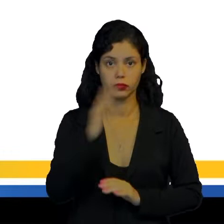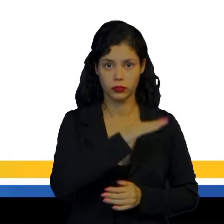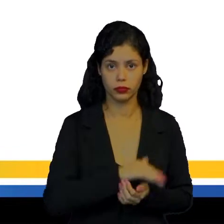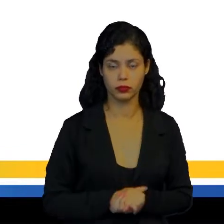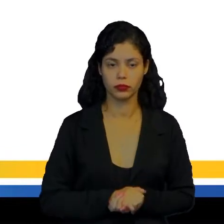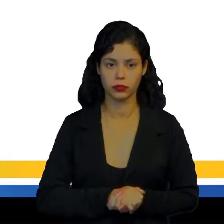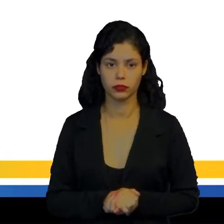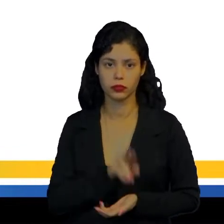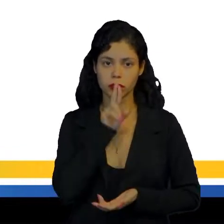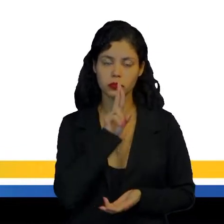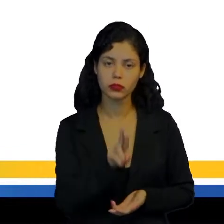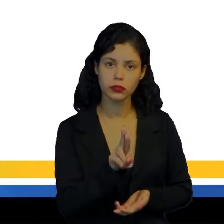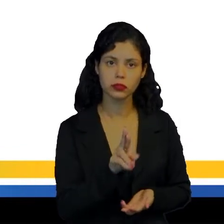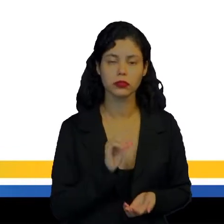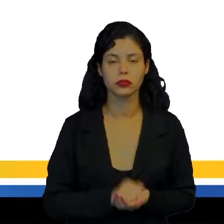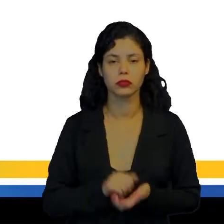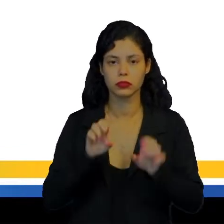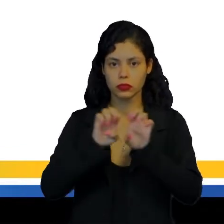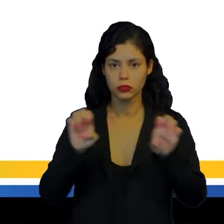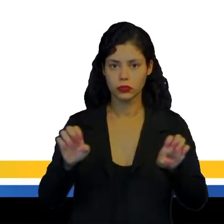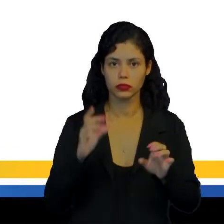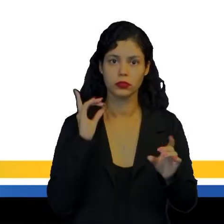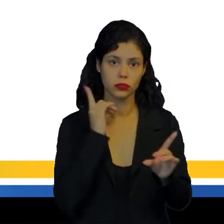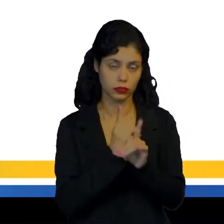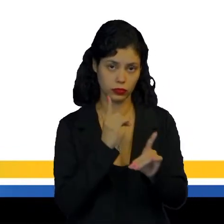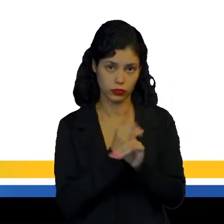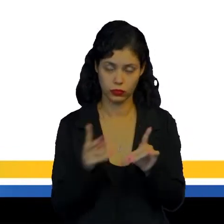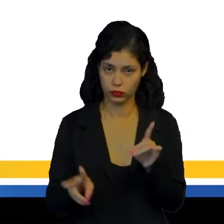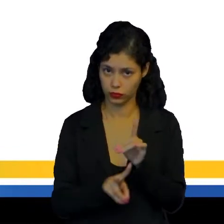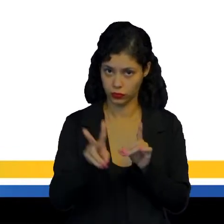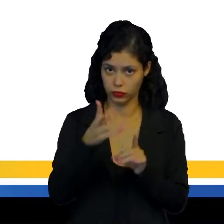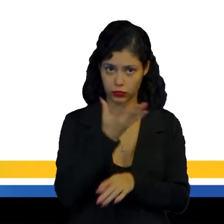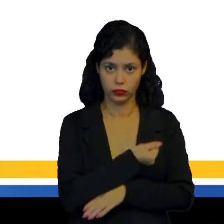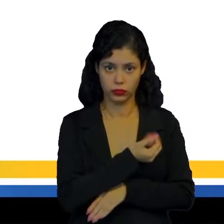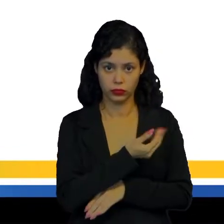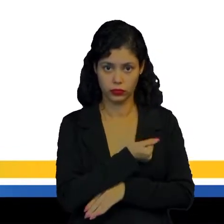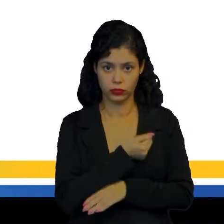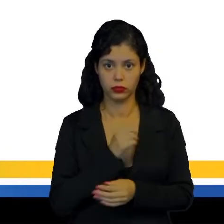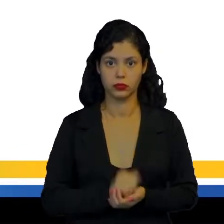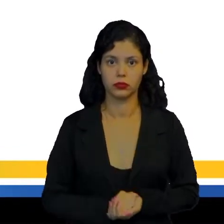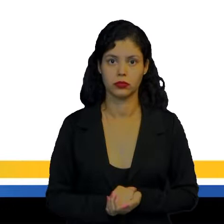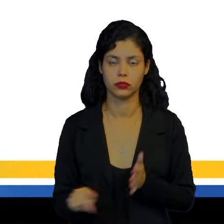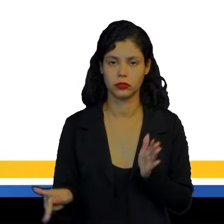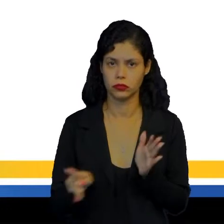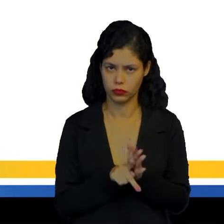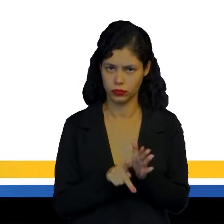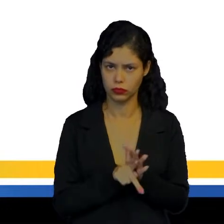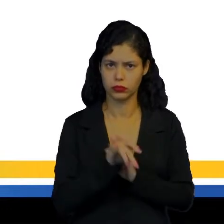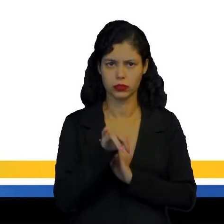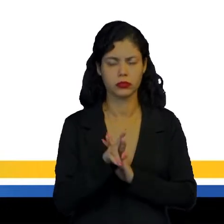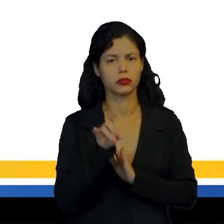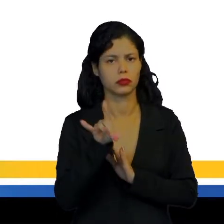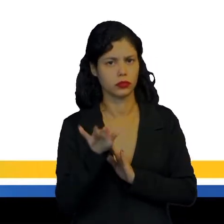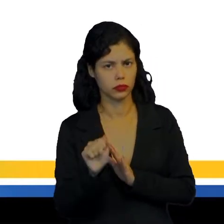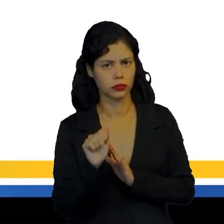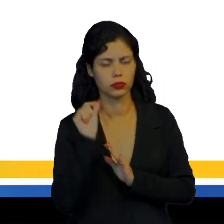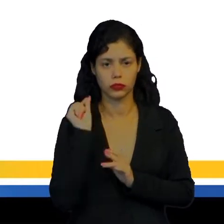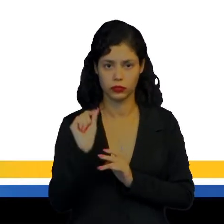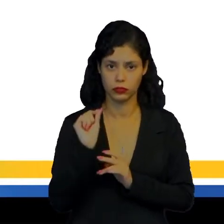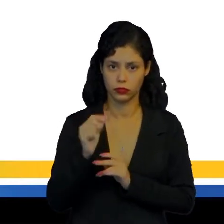lá. Resolver uma equação é encontrar o valor numérico das incógnitas